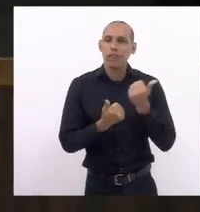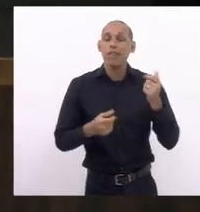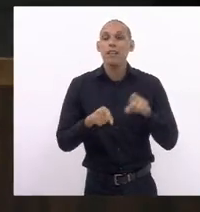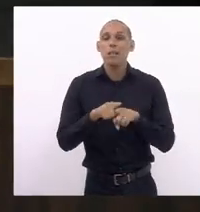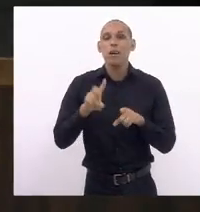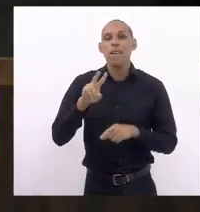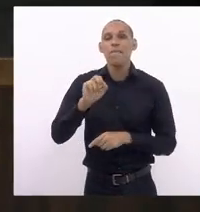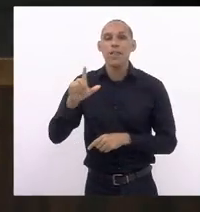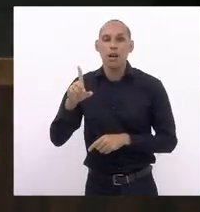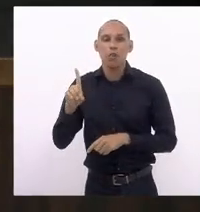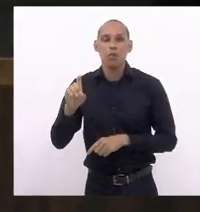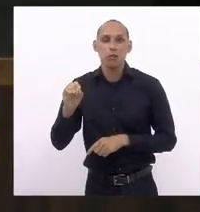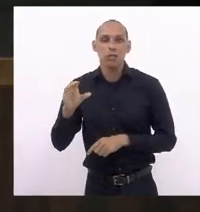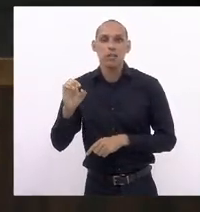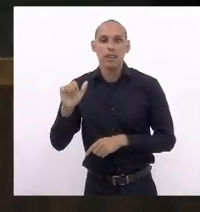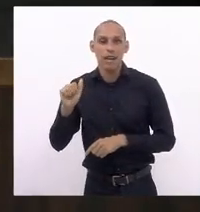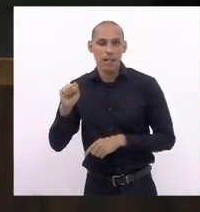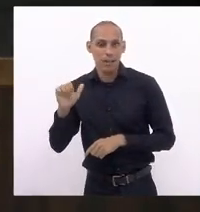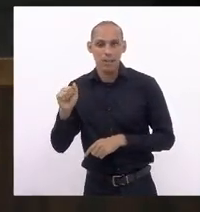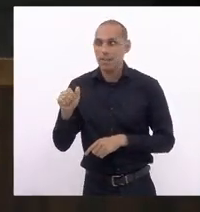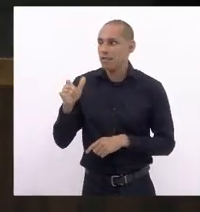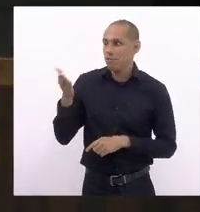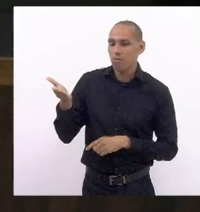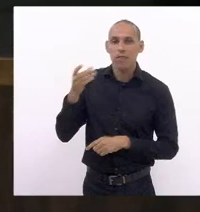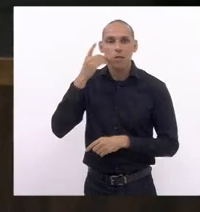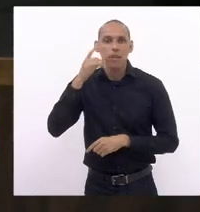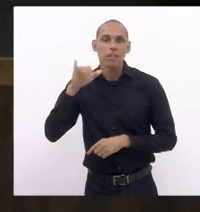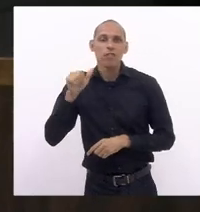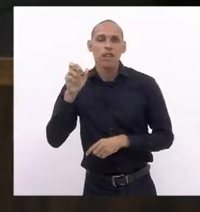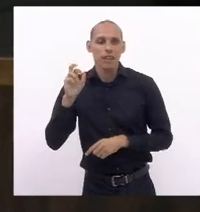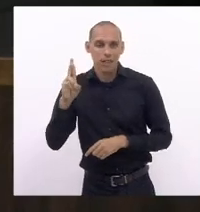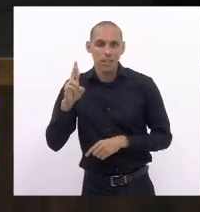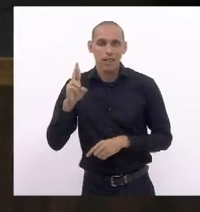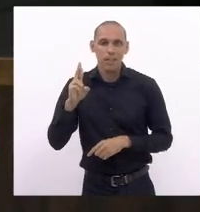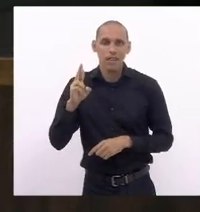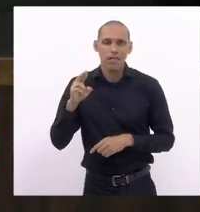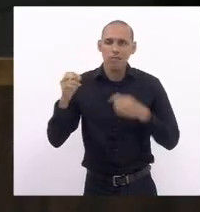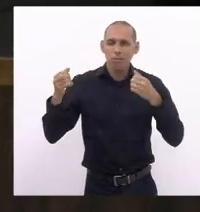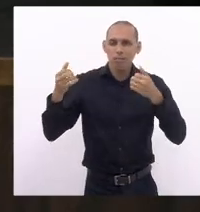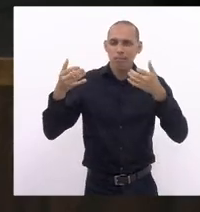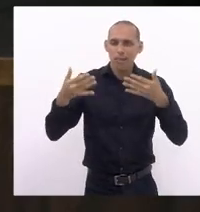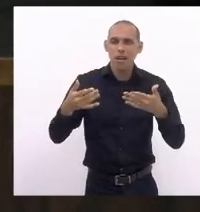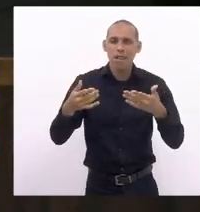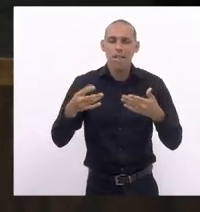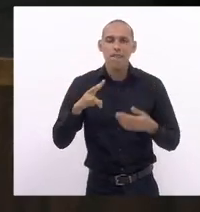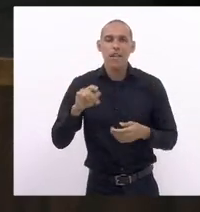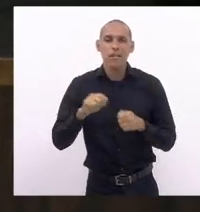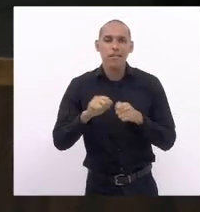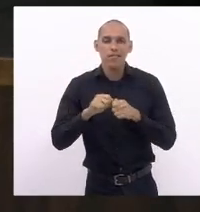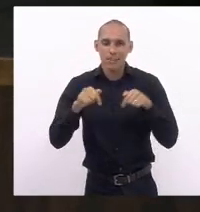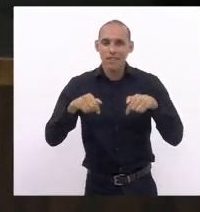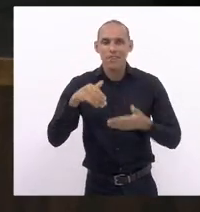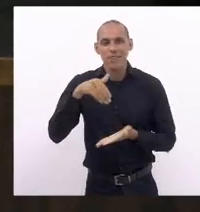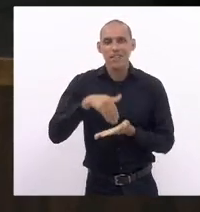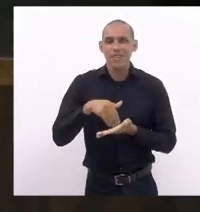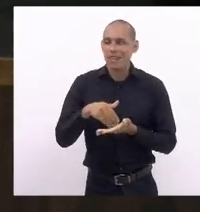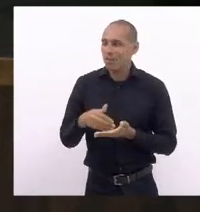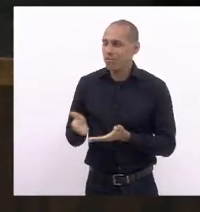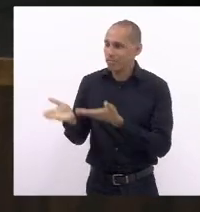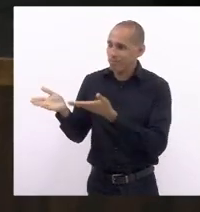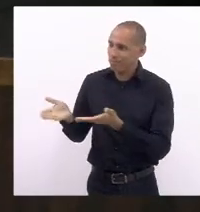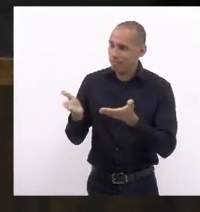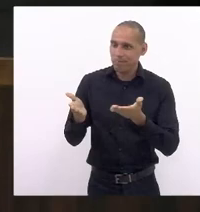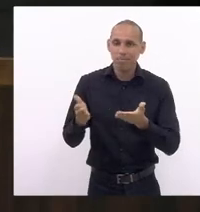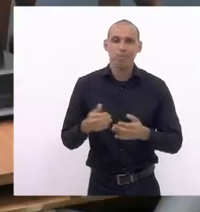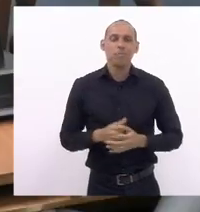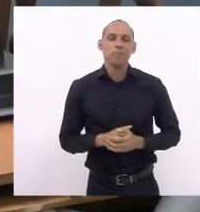Ceasa. Deputado Jair pediu a licença aqui para fazer a manifestação ao final pela tribuna. Deputado Jair